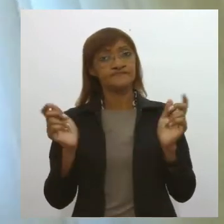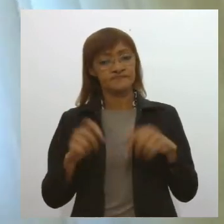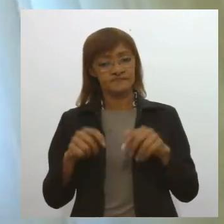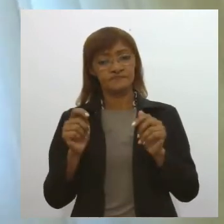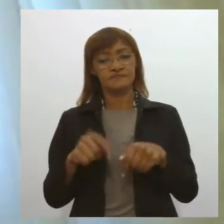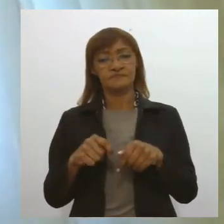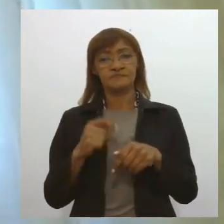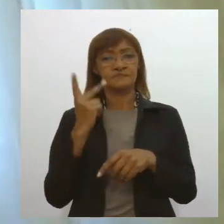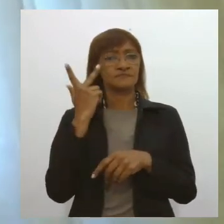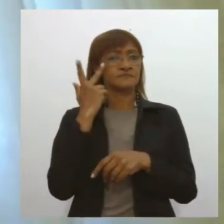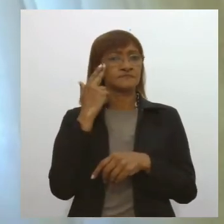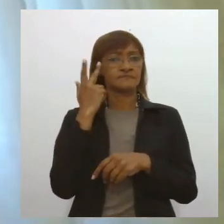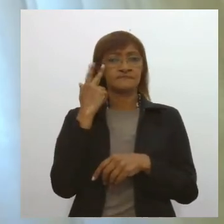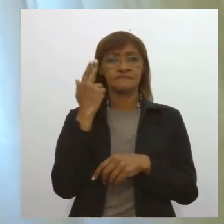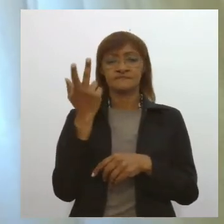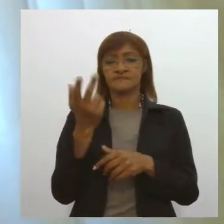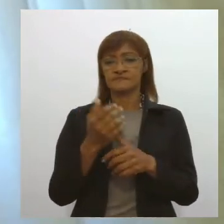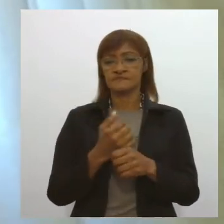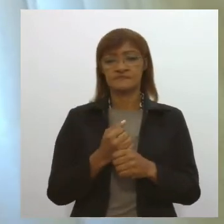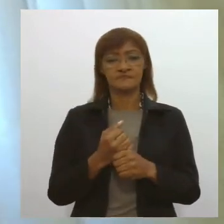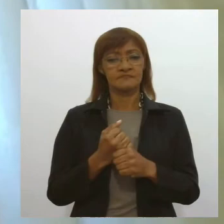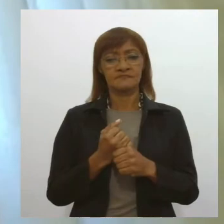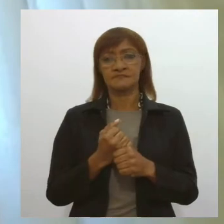parto dela normal.